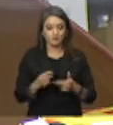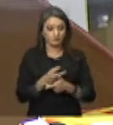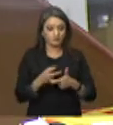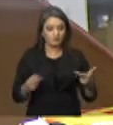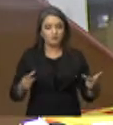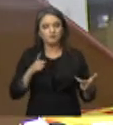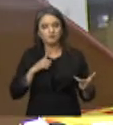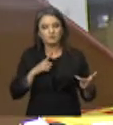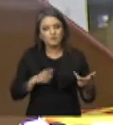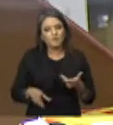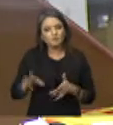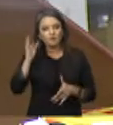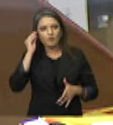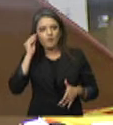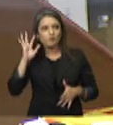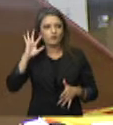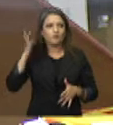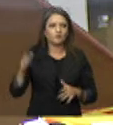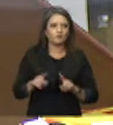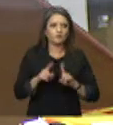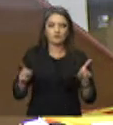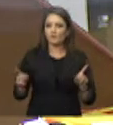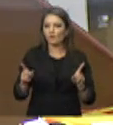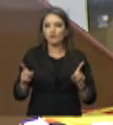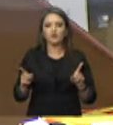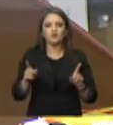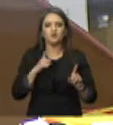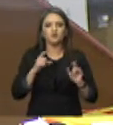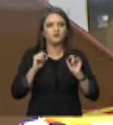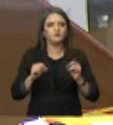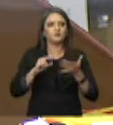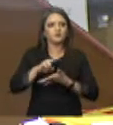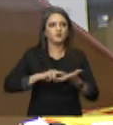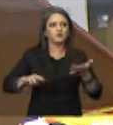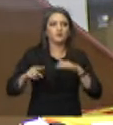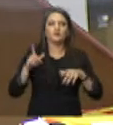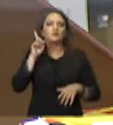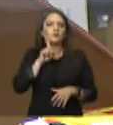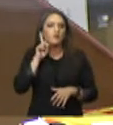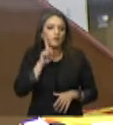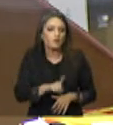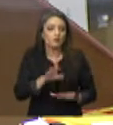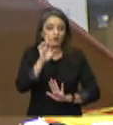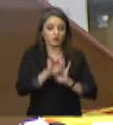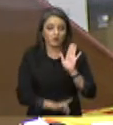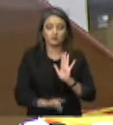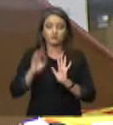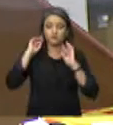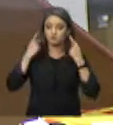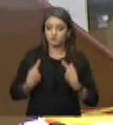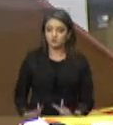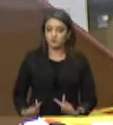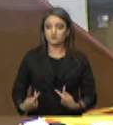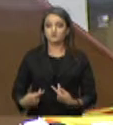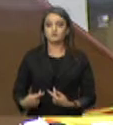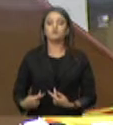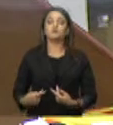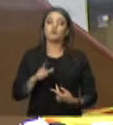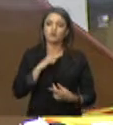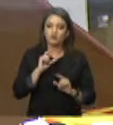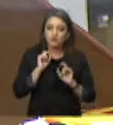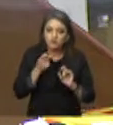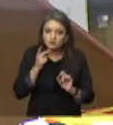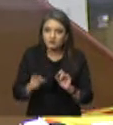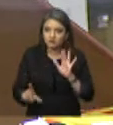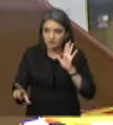mecanismos interpretativos mais diretamente da convenção americana sobre direitos humanos pacto de São José da Costa Rica que apregoa a necessidade de